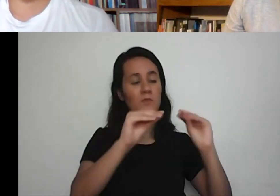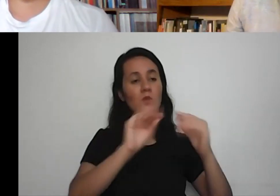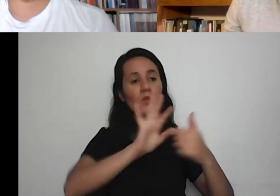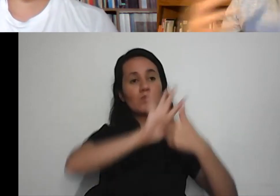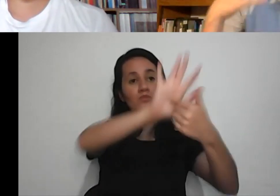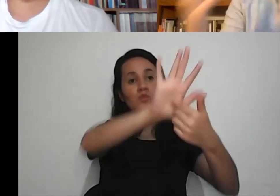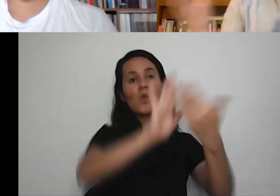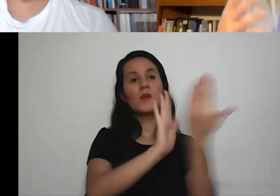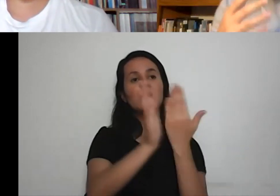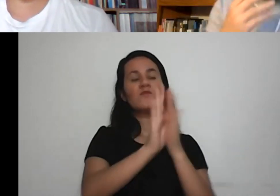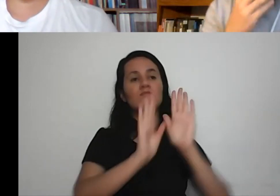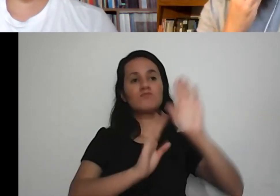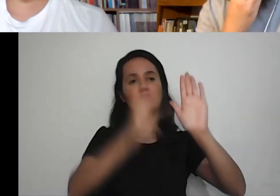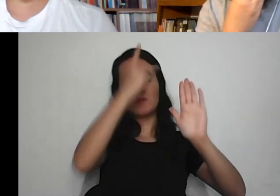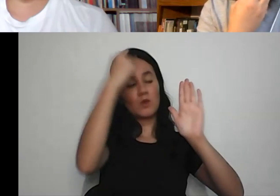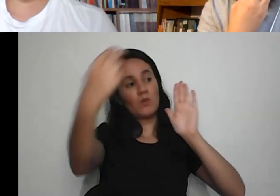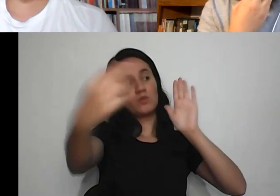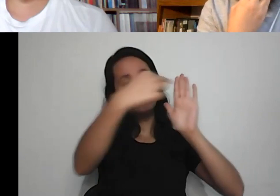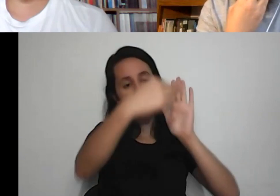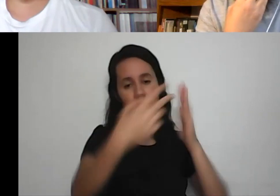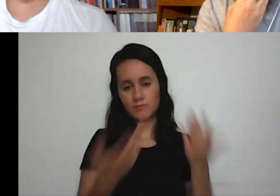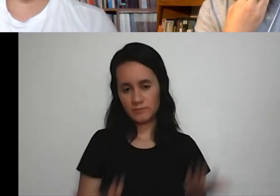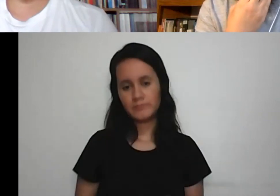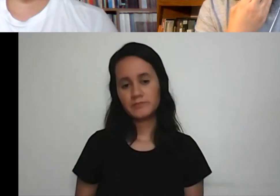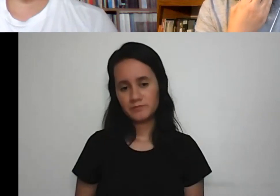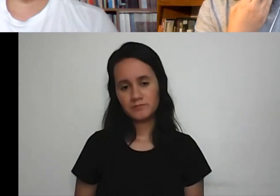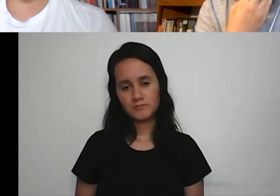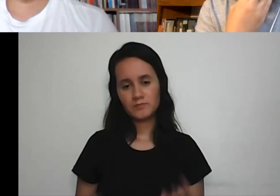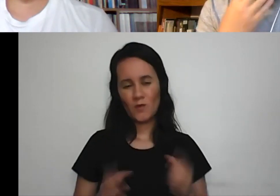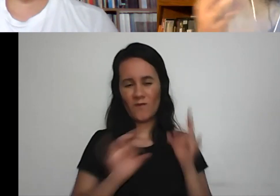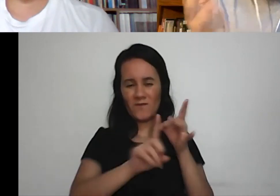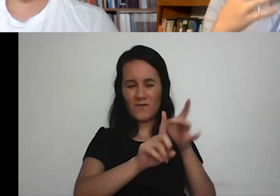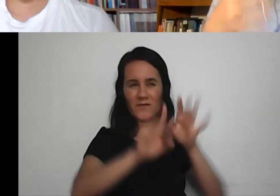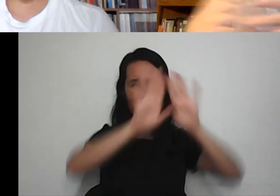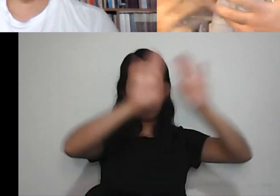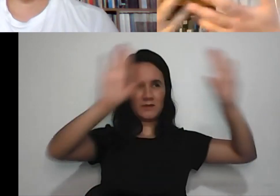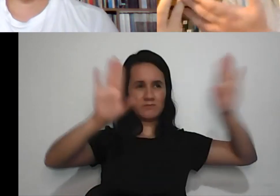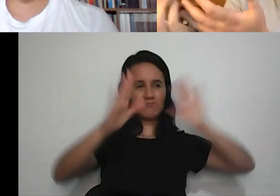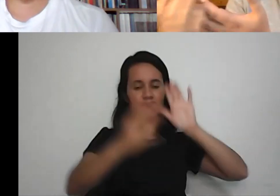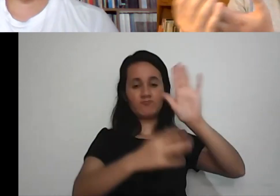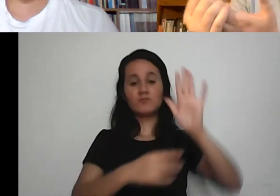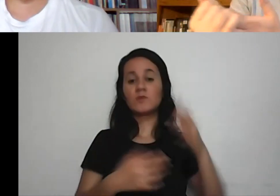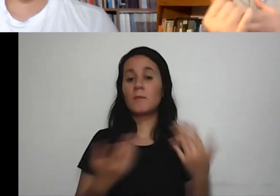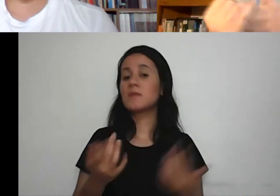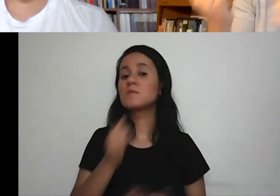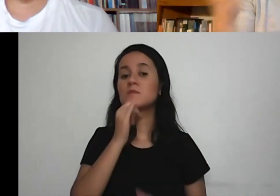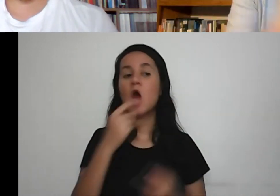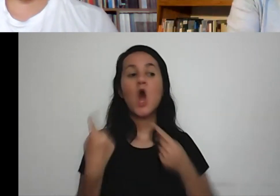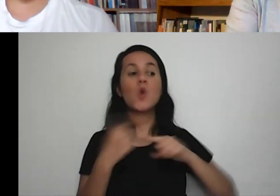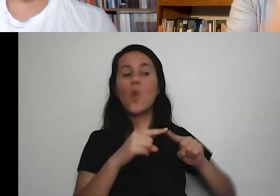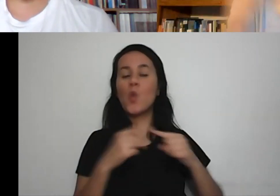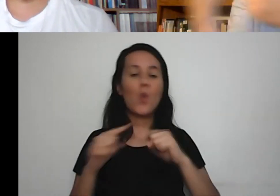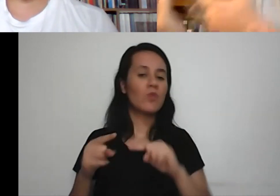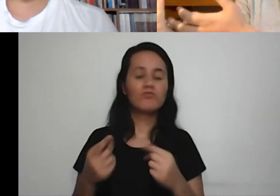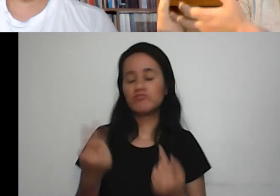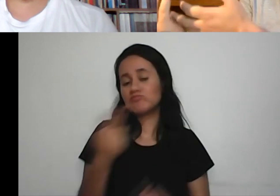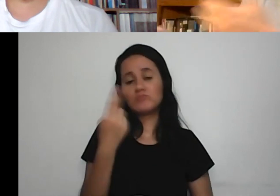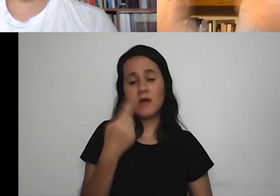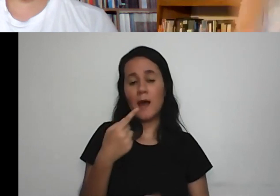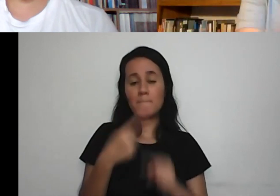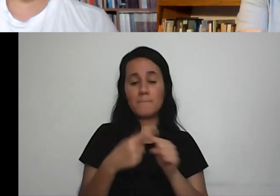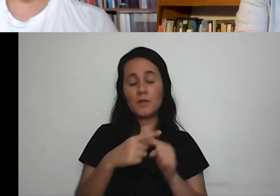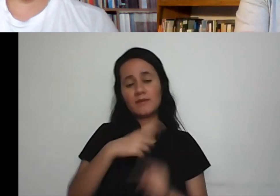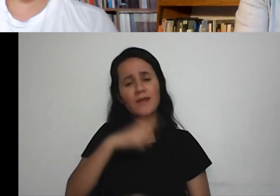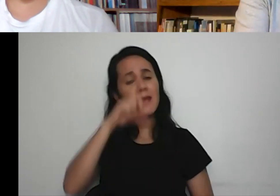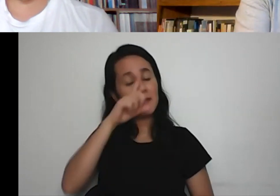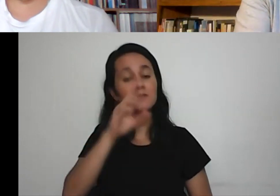vitrine. Então, acho que isso não é algo que não dá para ser contra por causa disso, digamos, que logicamente tem riscos,